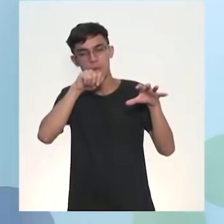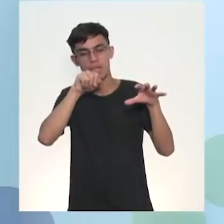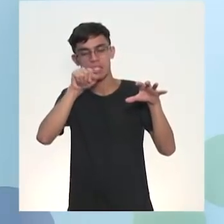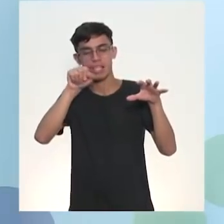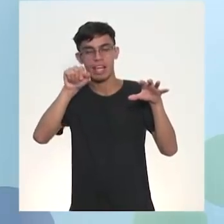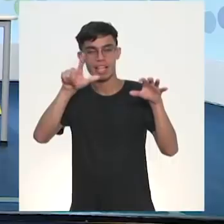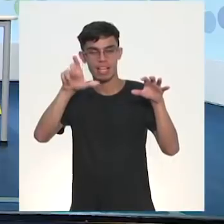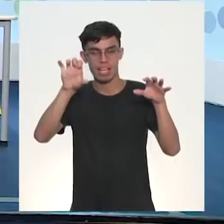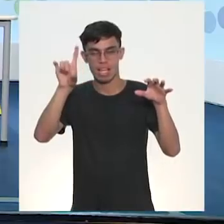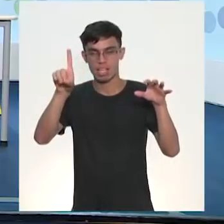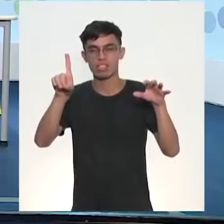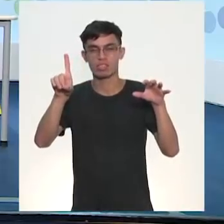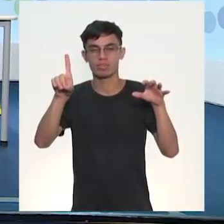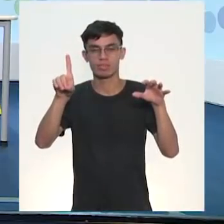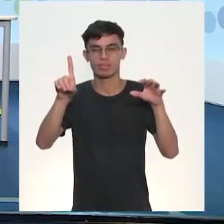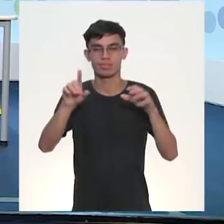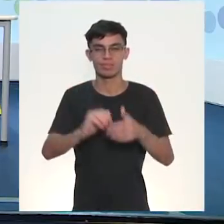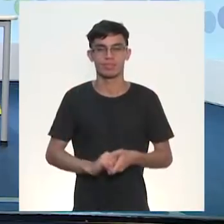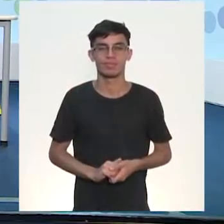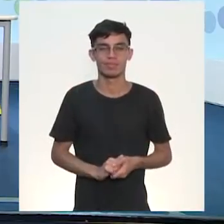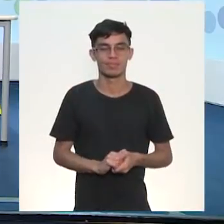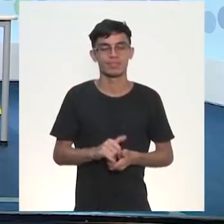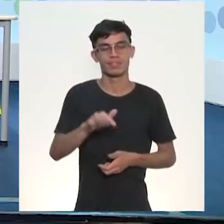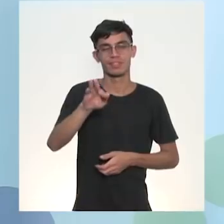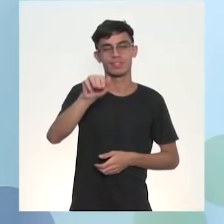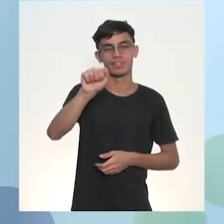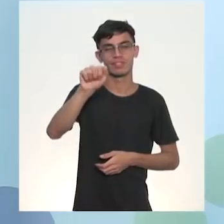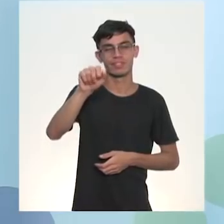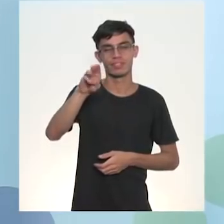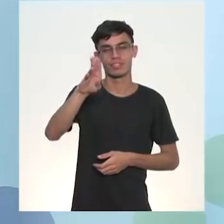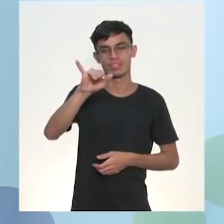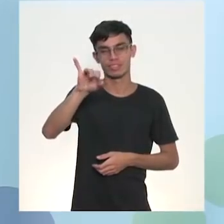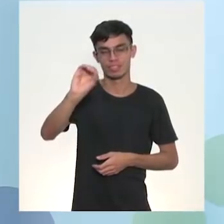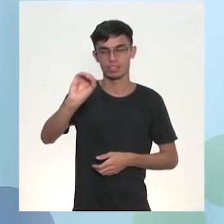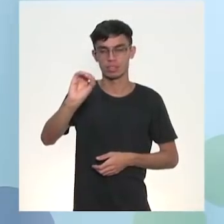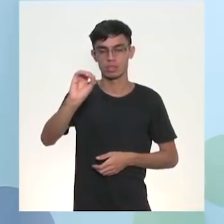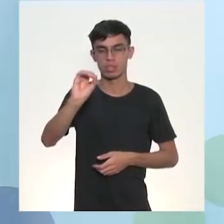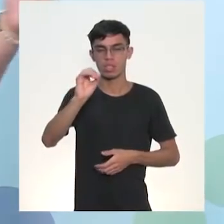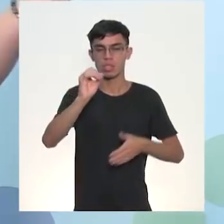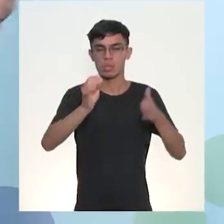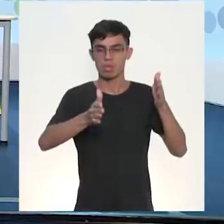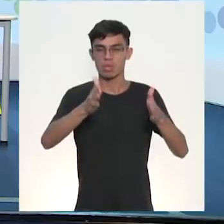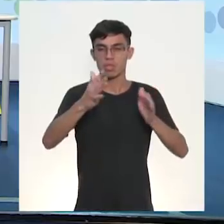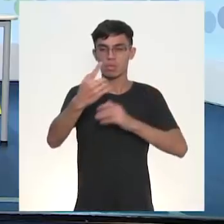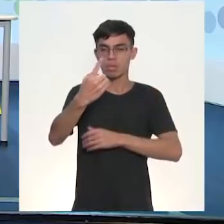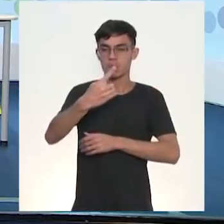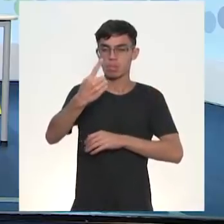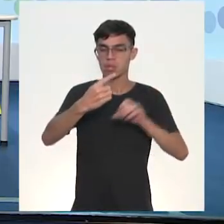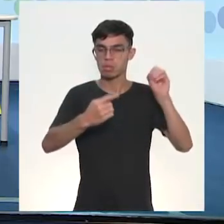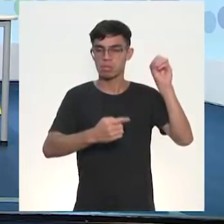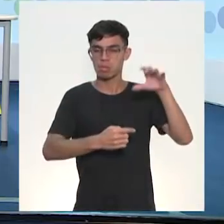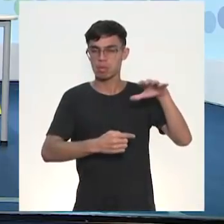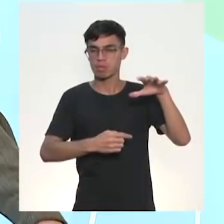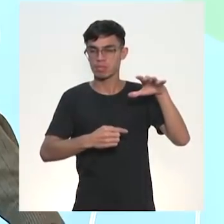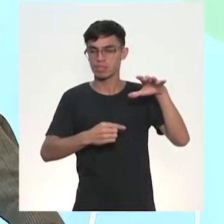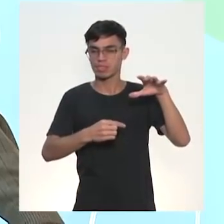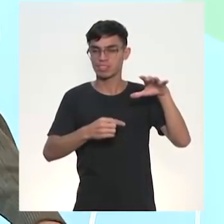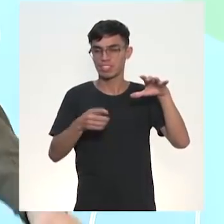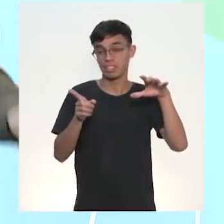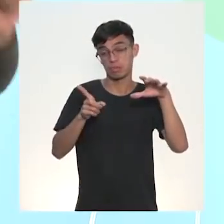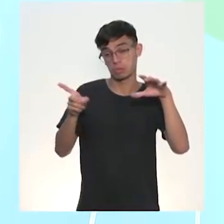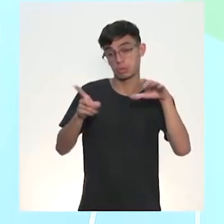à biologia, né? Acho que deu aqui para ver aí, né? Tá E o correto aí? Fábio é da época da primeira lâmpada. Na verdade, foi você que deu a ideia, né? Essa é a avó,